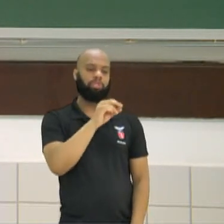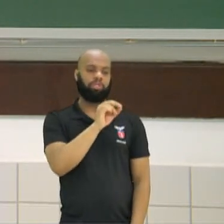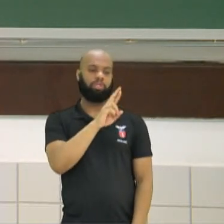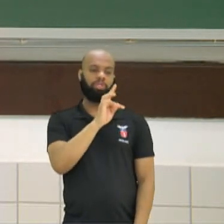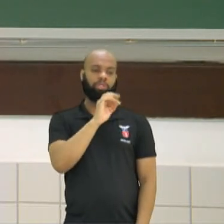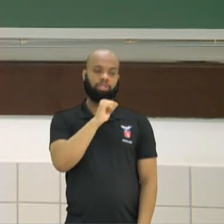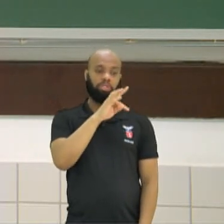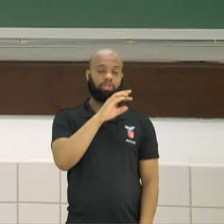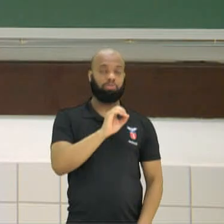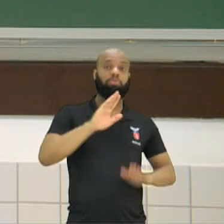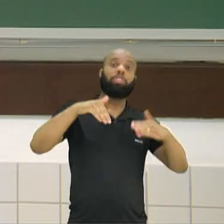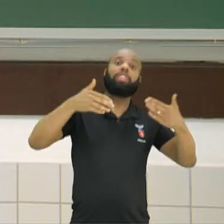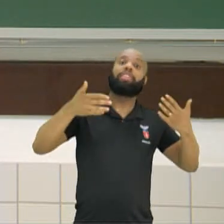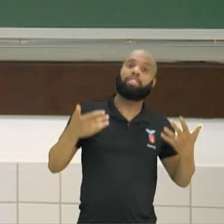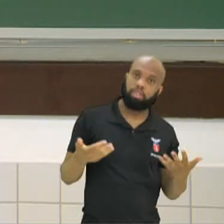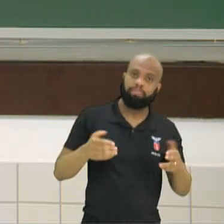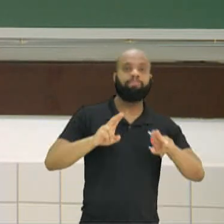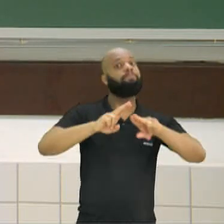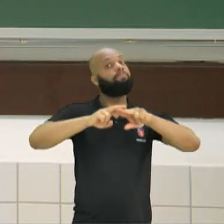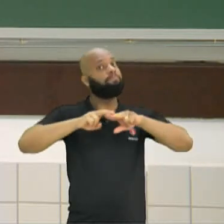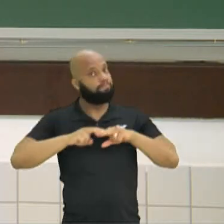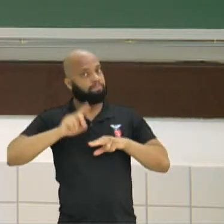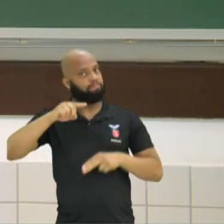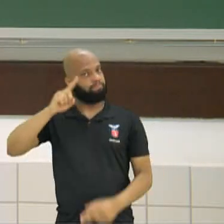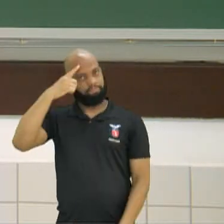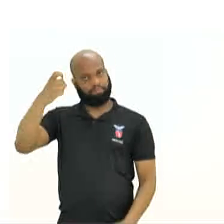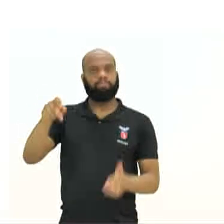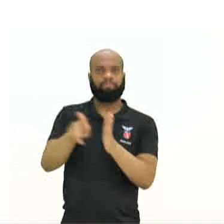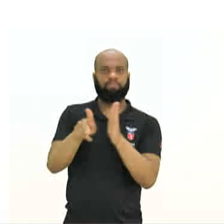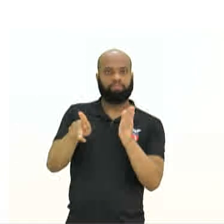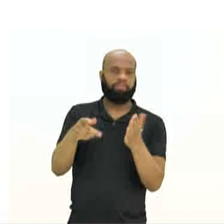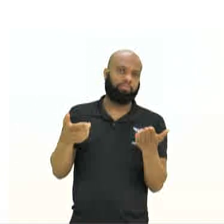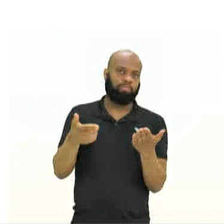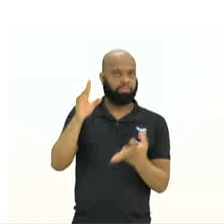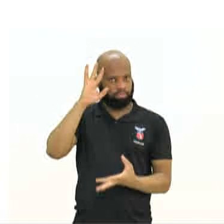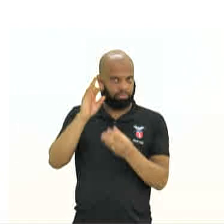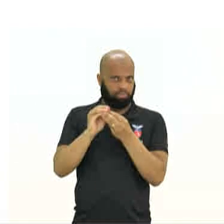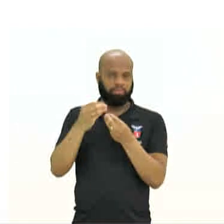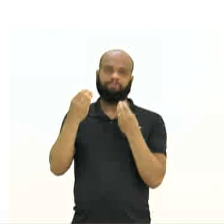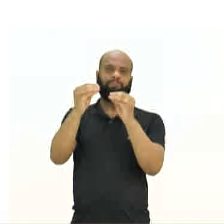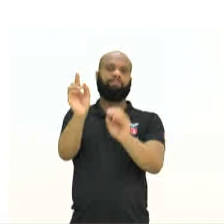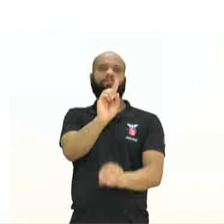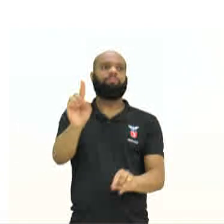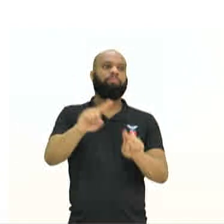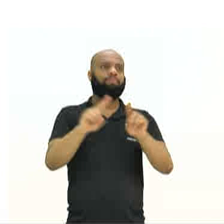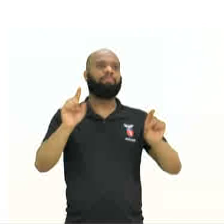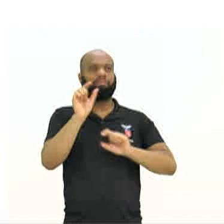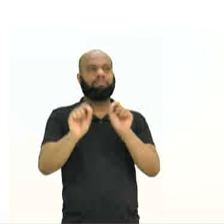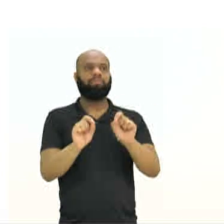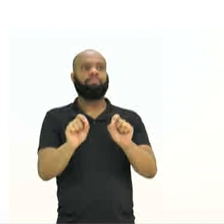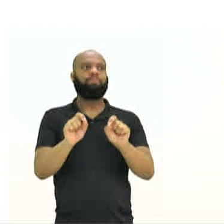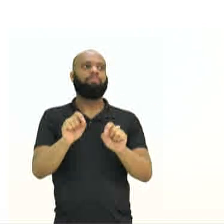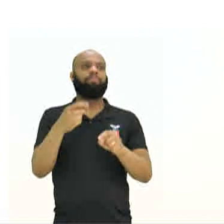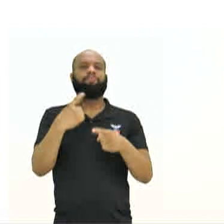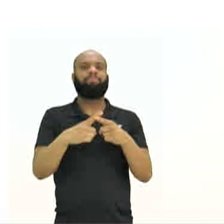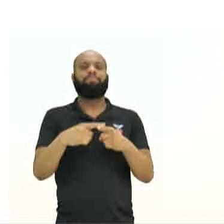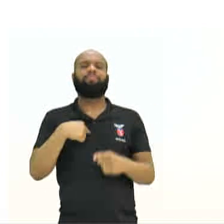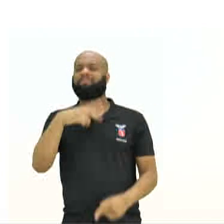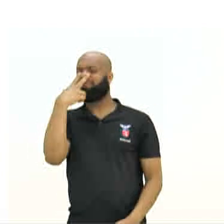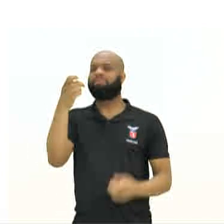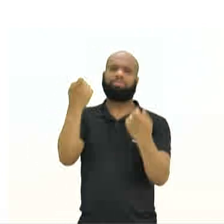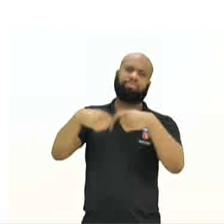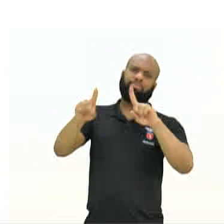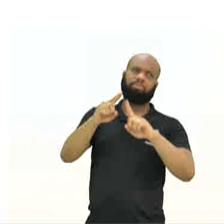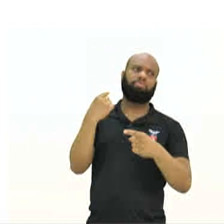portanto, que é uma conjunção que apresenta uma ideia de conclusão. Eu não coloquei aqui, mas acho que não é, é porque eu não achei que ele era